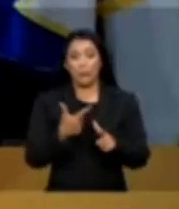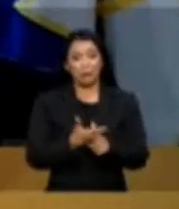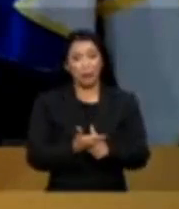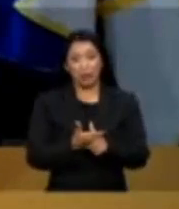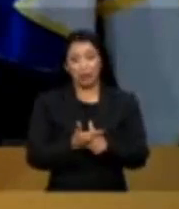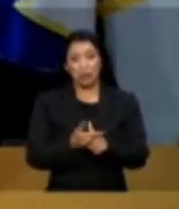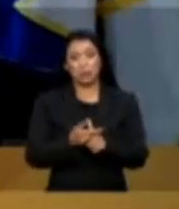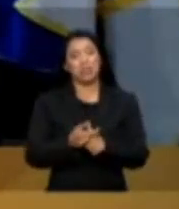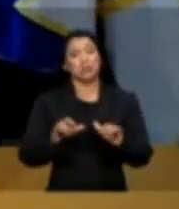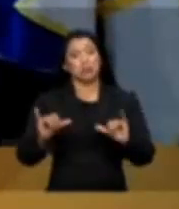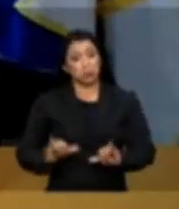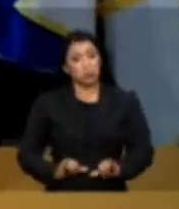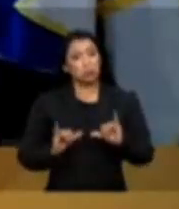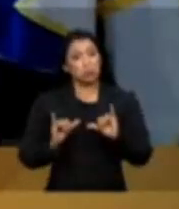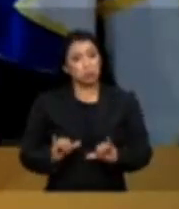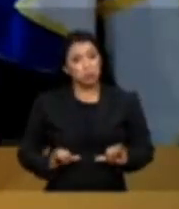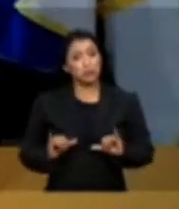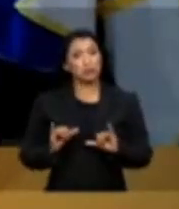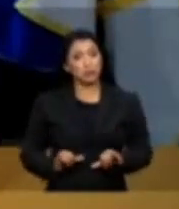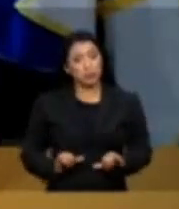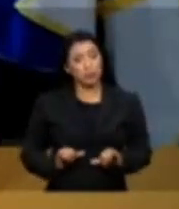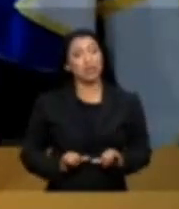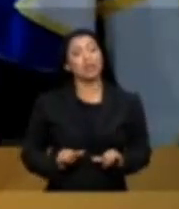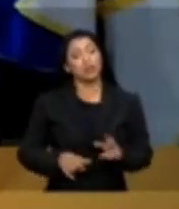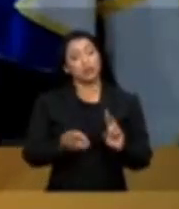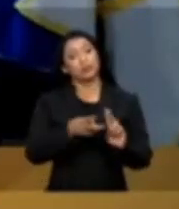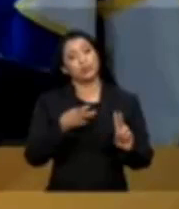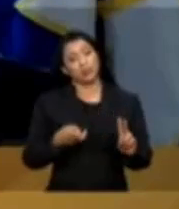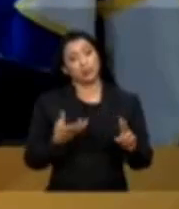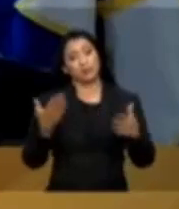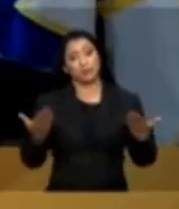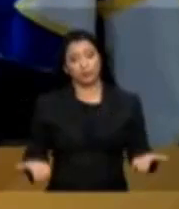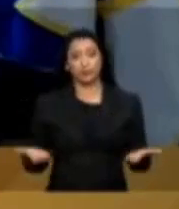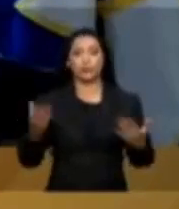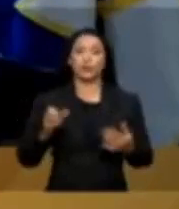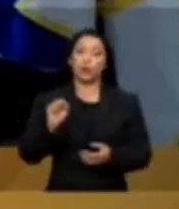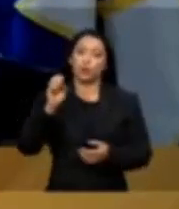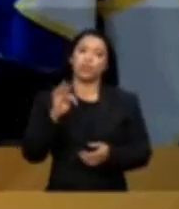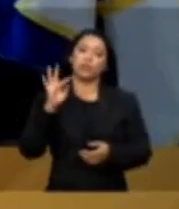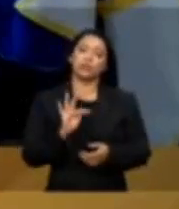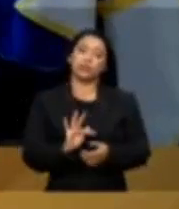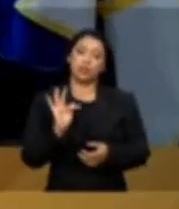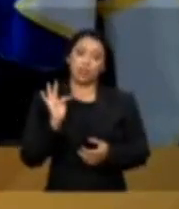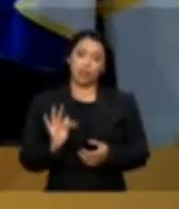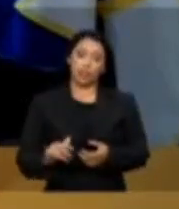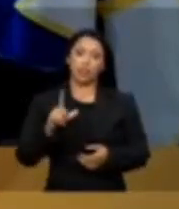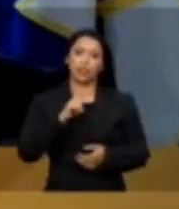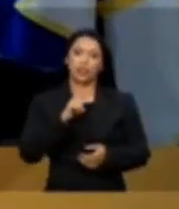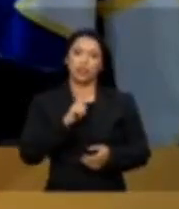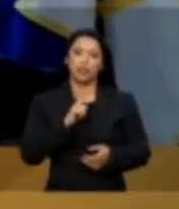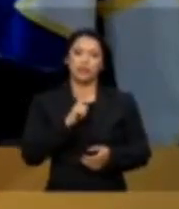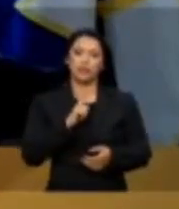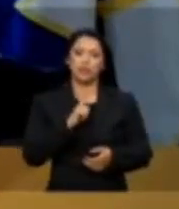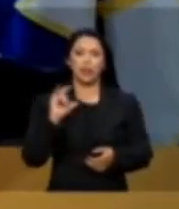sangue, suor e lágrimas. Esse egrégio Supremo Tribunal Federal tem desempenhado